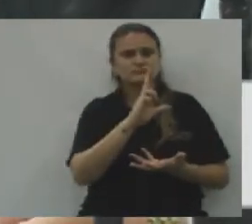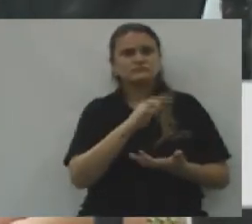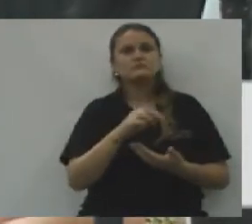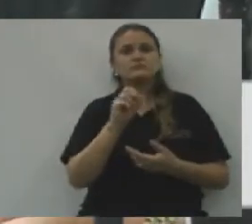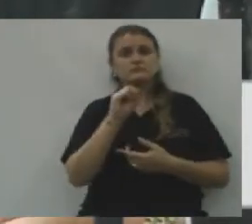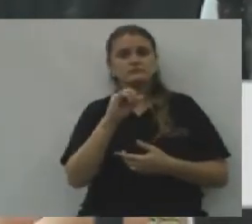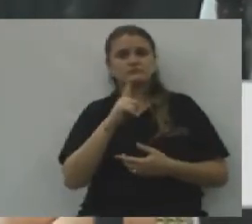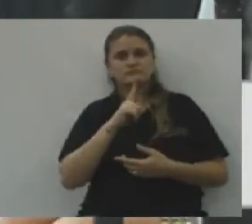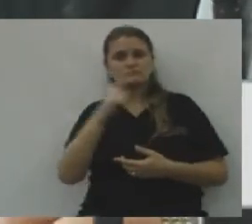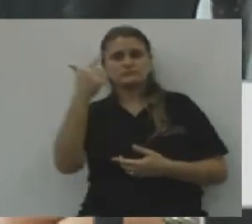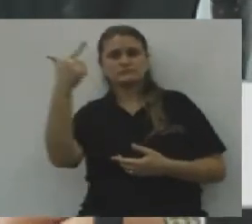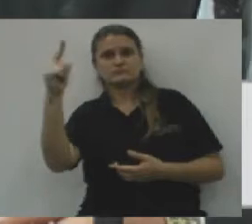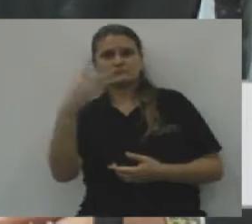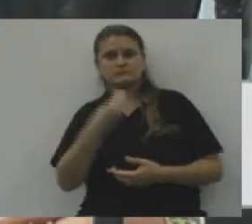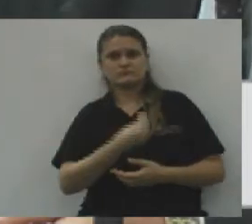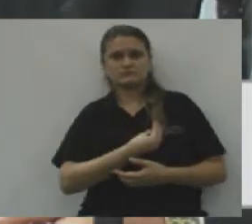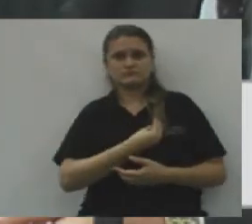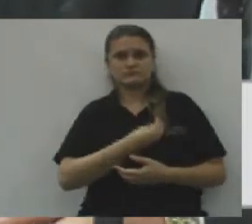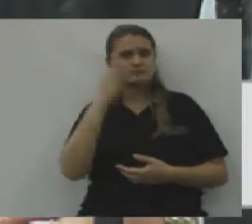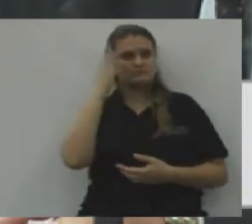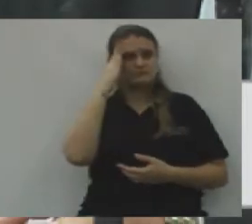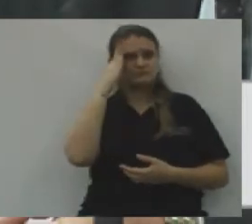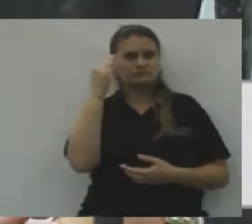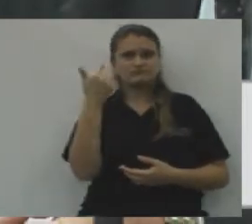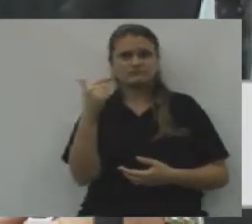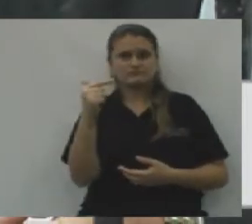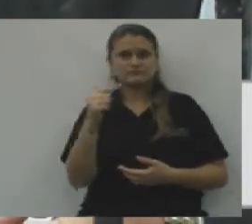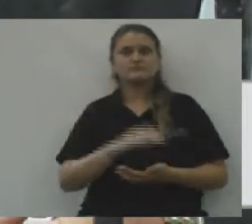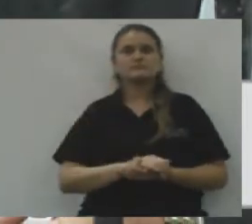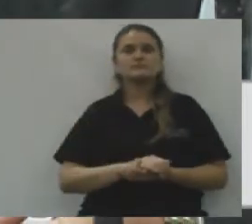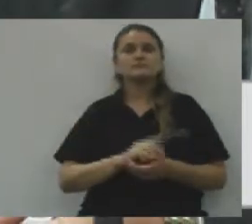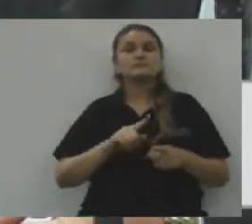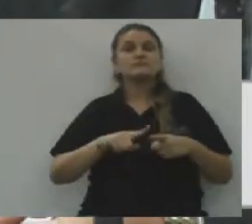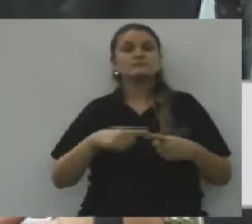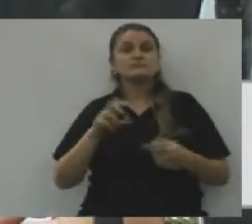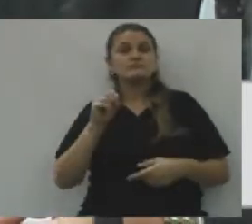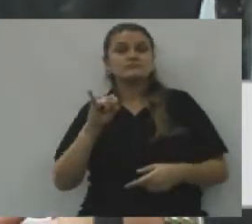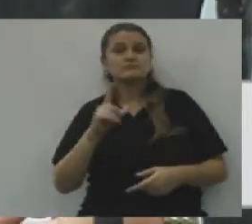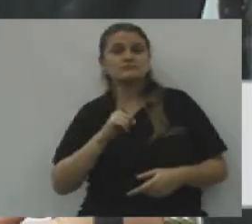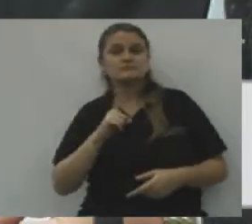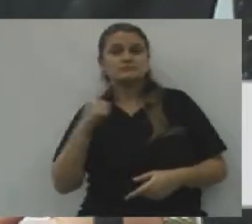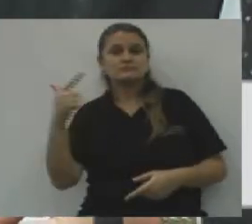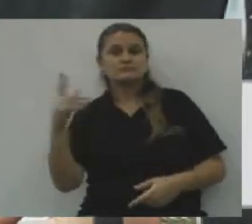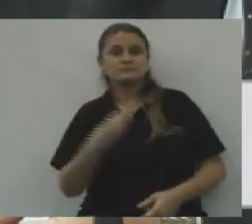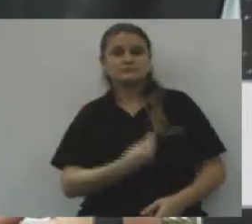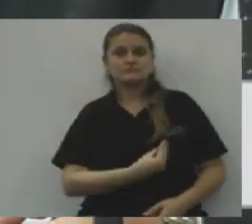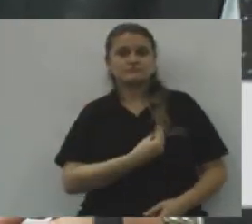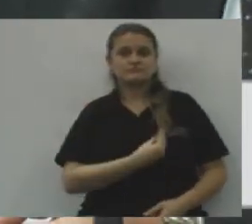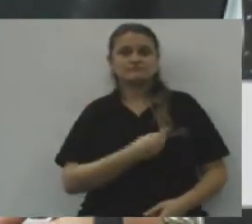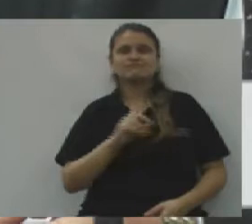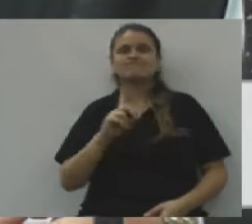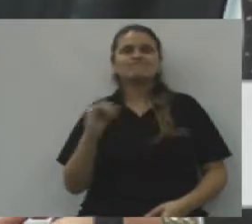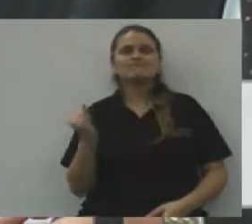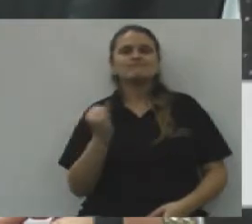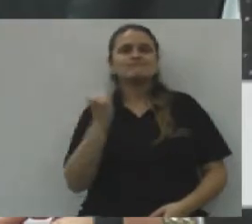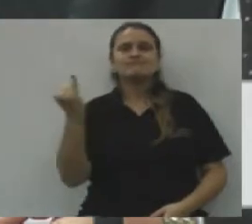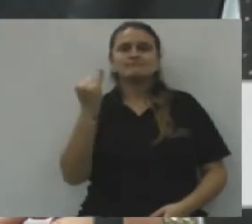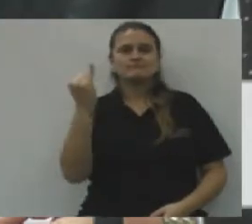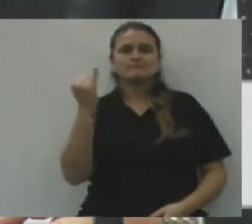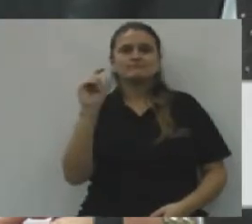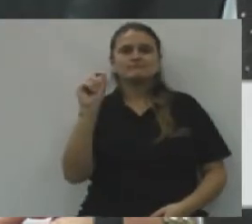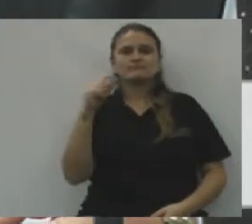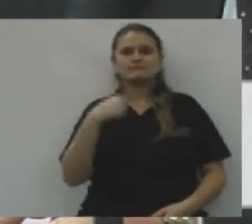se existisse outra vida, a gente sabe que não existe, mas se existisse, eu ia falar assim, que não importa